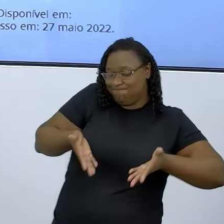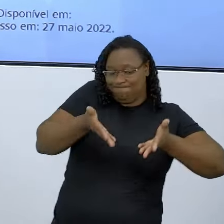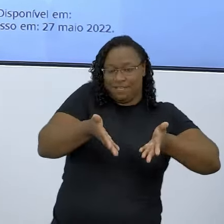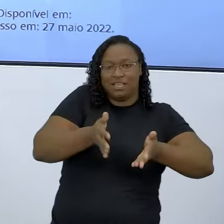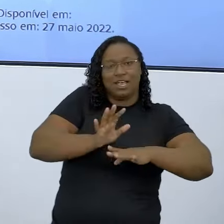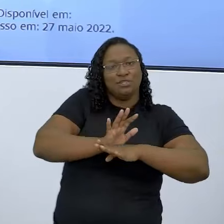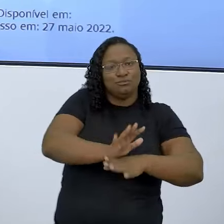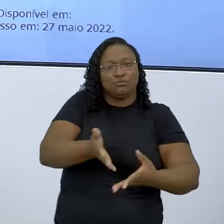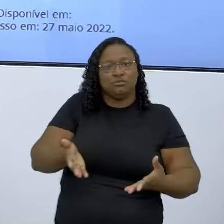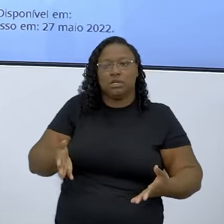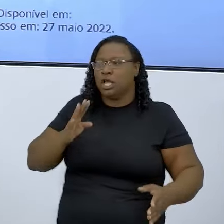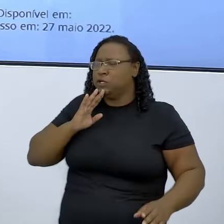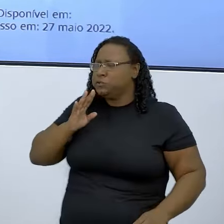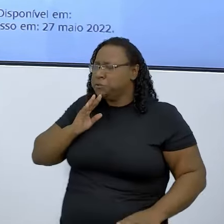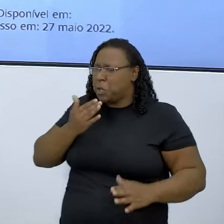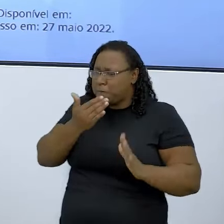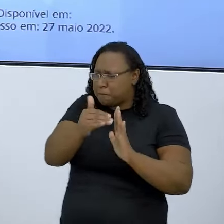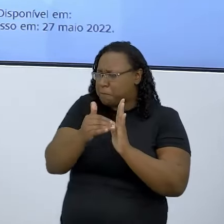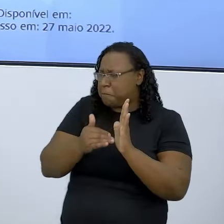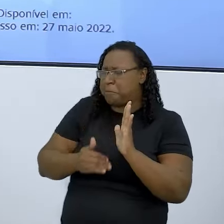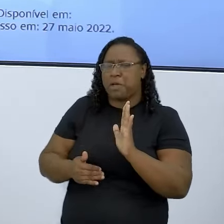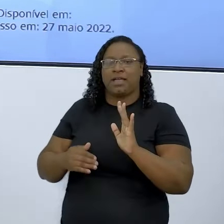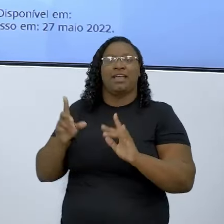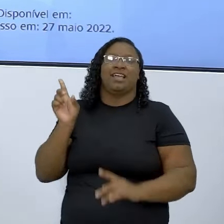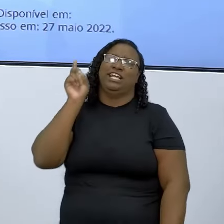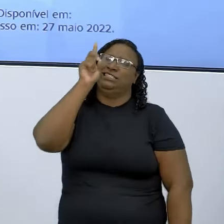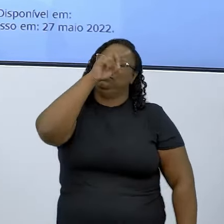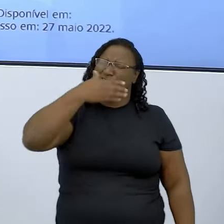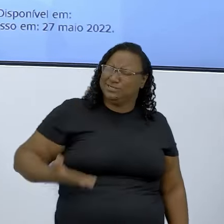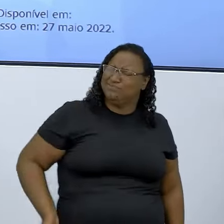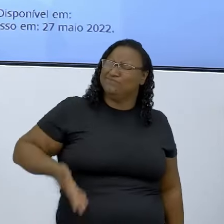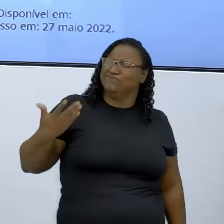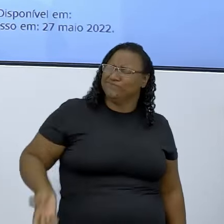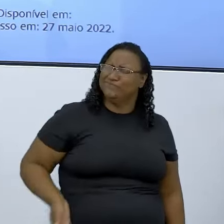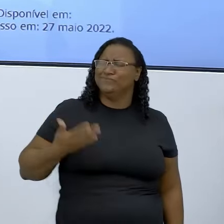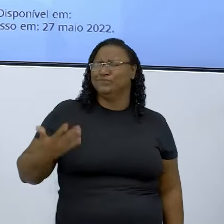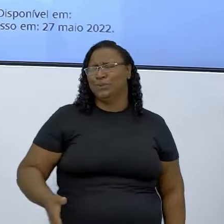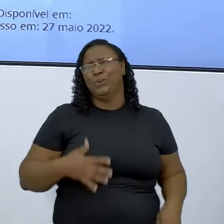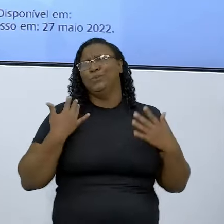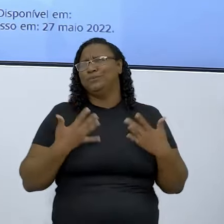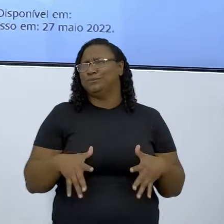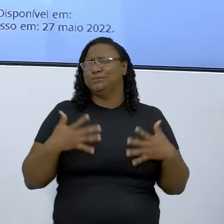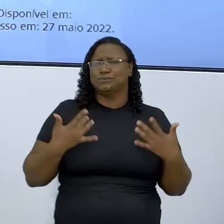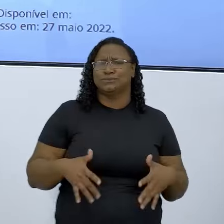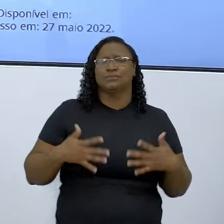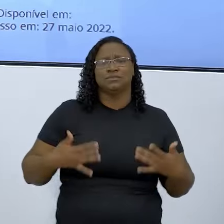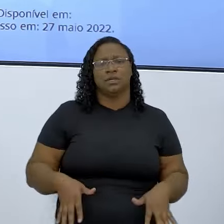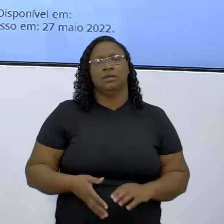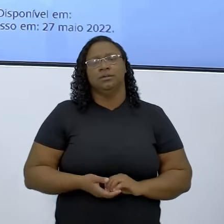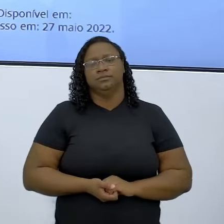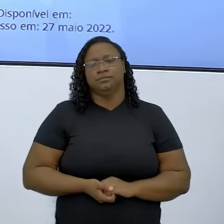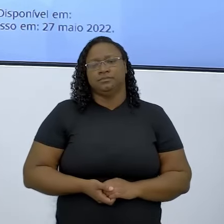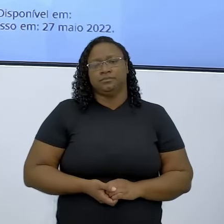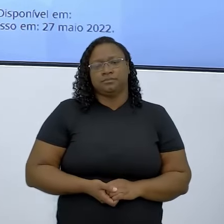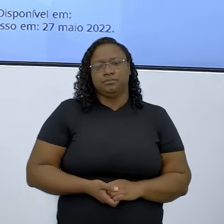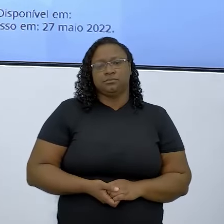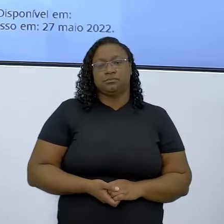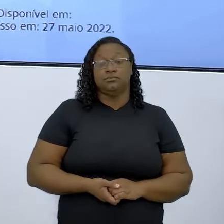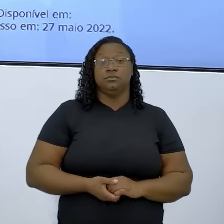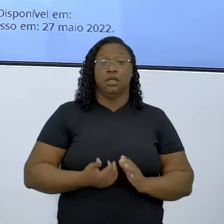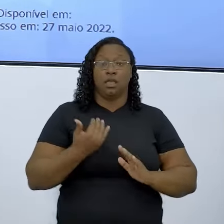nem tem conhecimento sobre esses processos, é muito mais difícil. Muito mais. Né? Então, isso